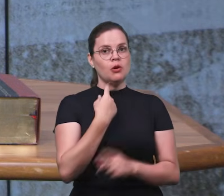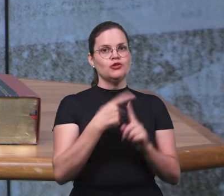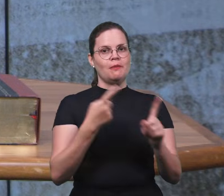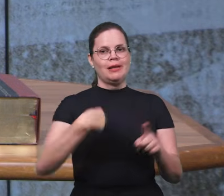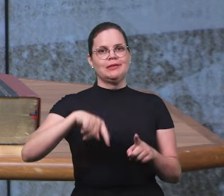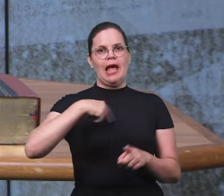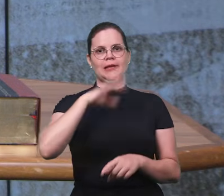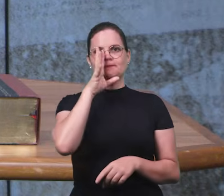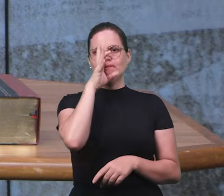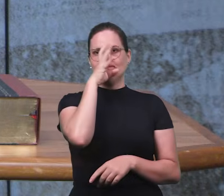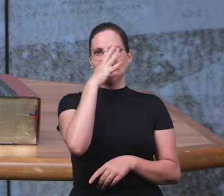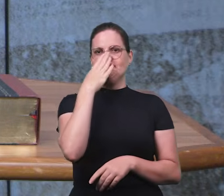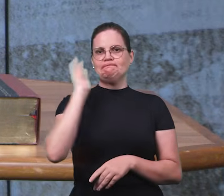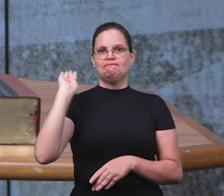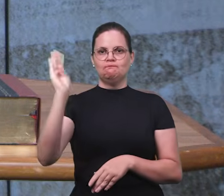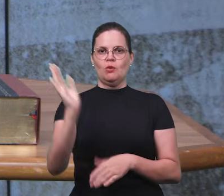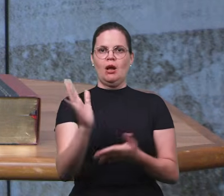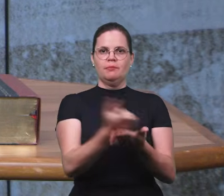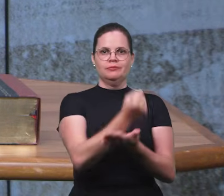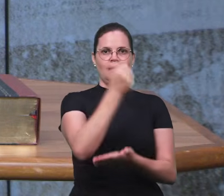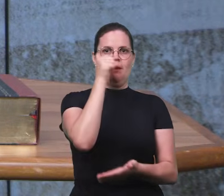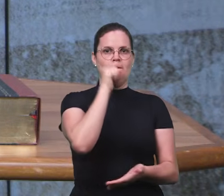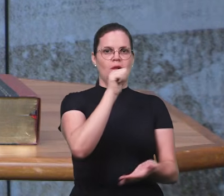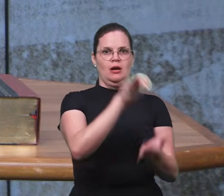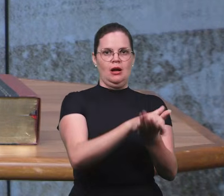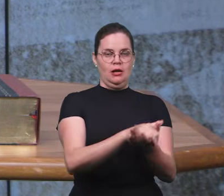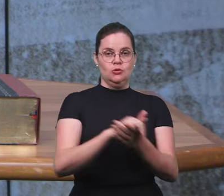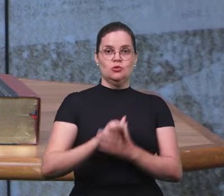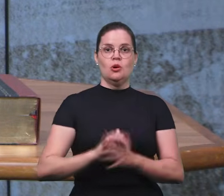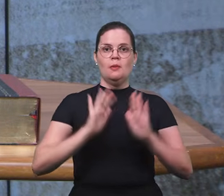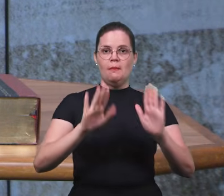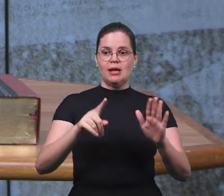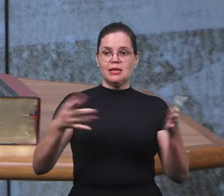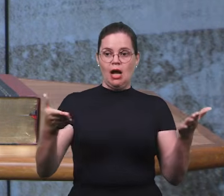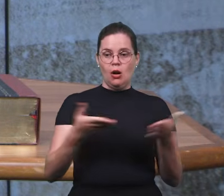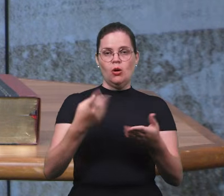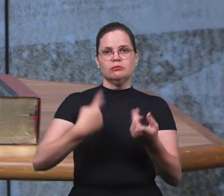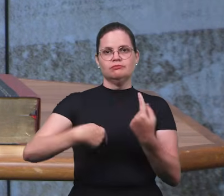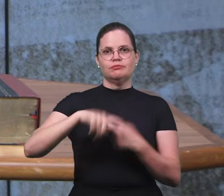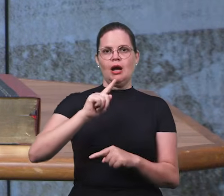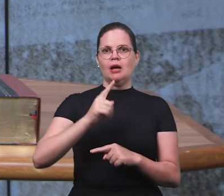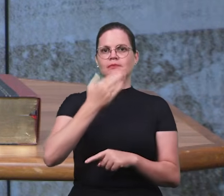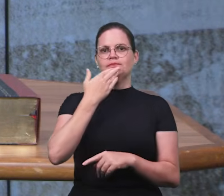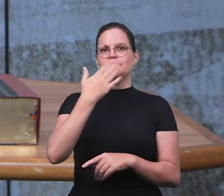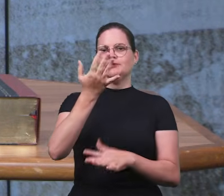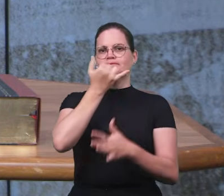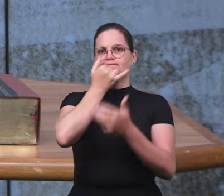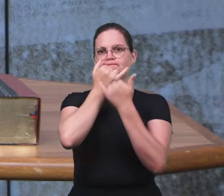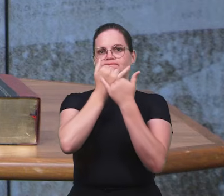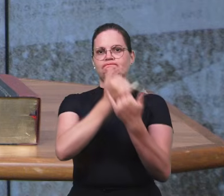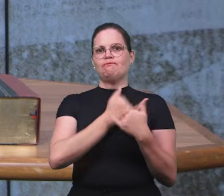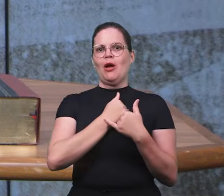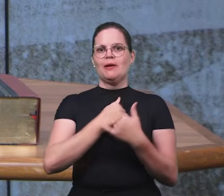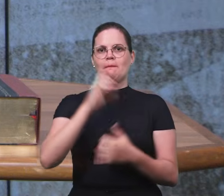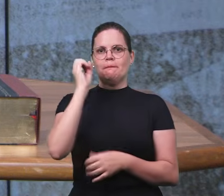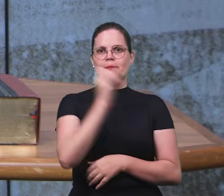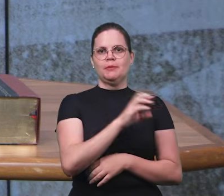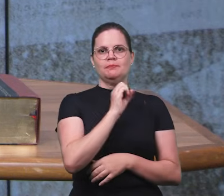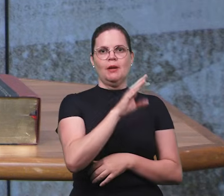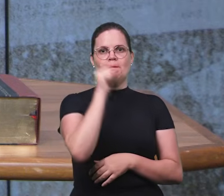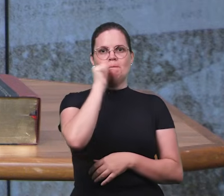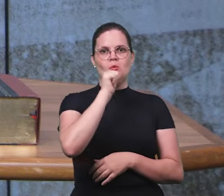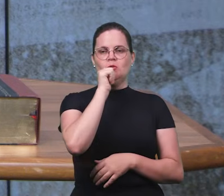E ali eles estavam fazendo um concerto, dizendo que iam despedir as